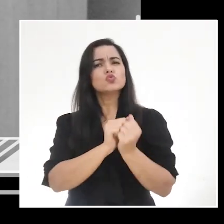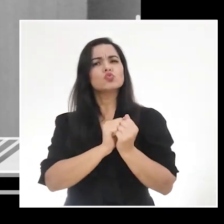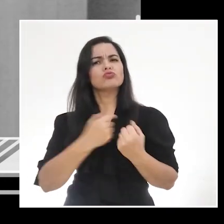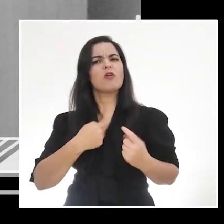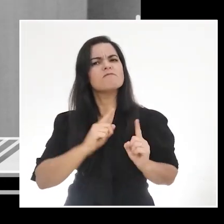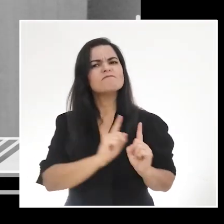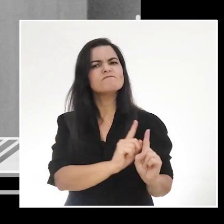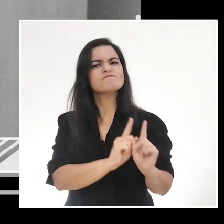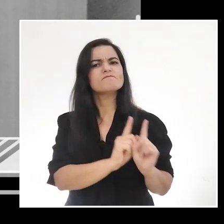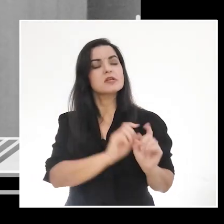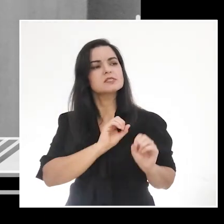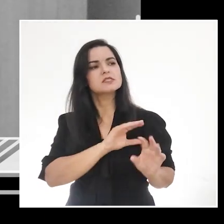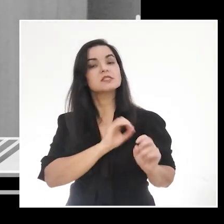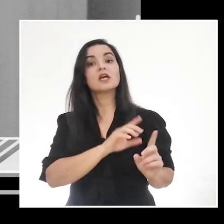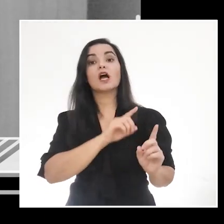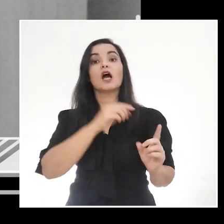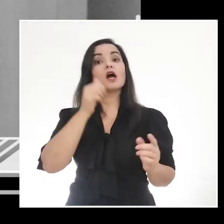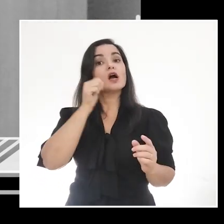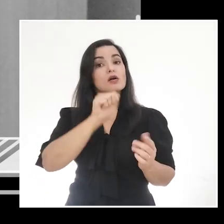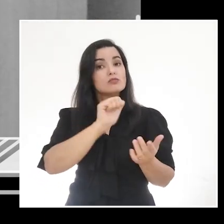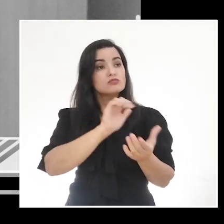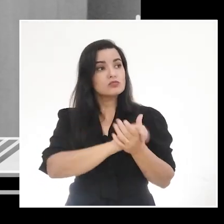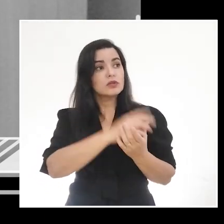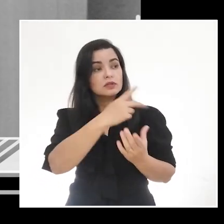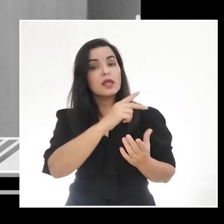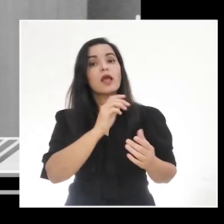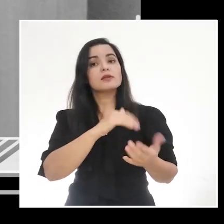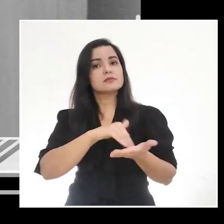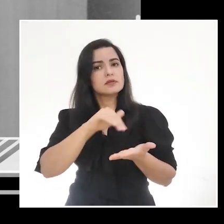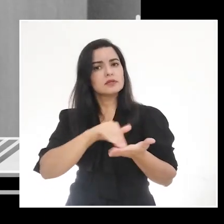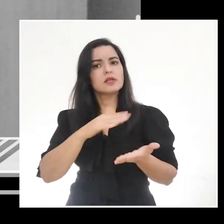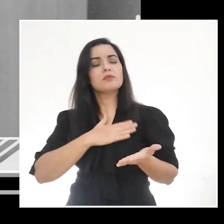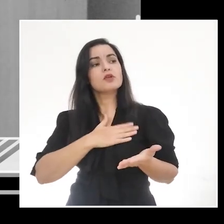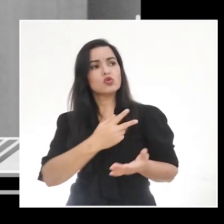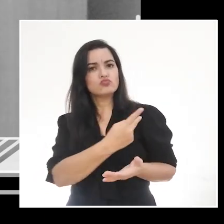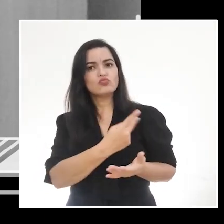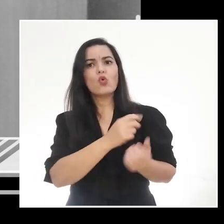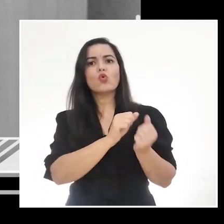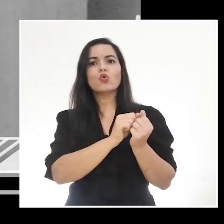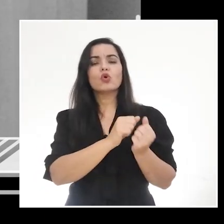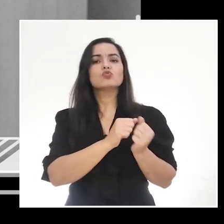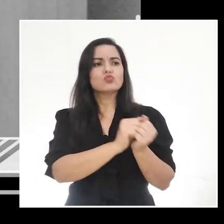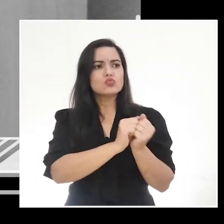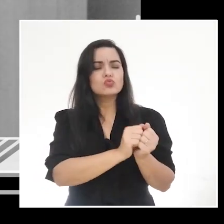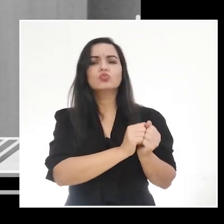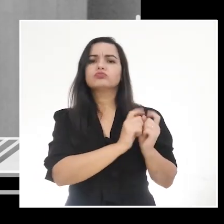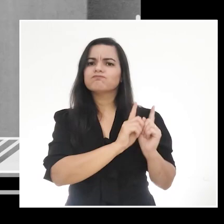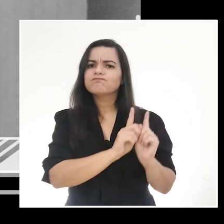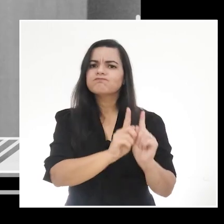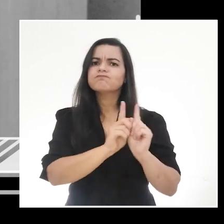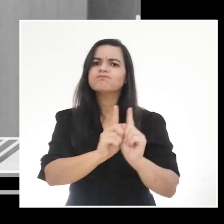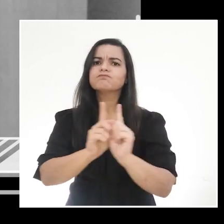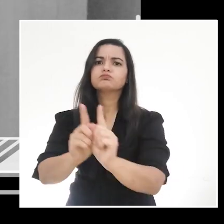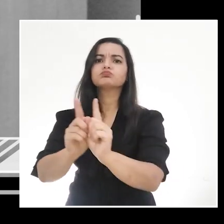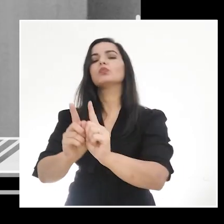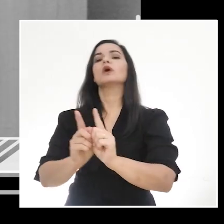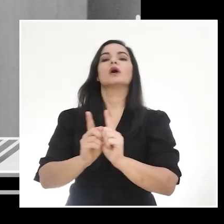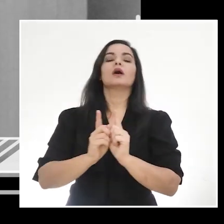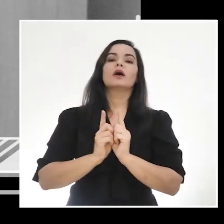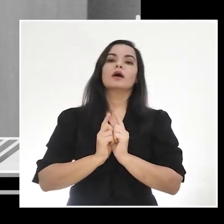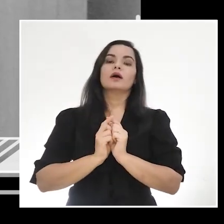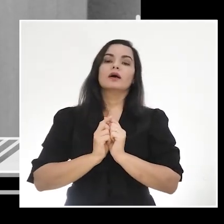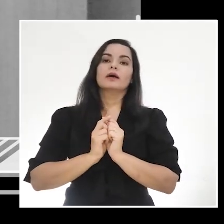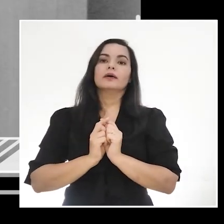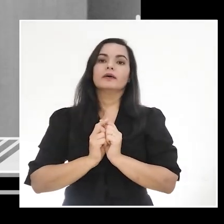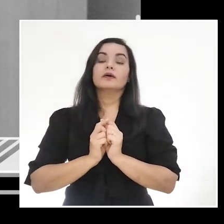gente começou a andar junto, né? A gente começou a andar junto, vida na vida, a esposa dele era minha secretária, e vida